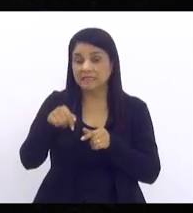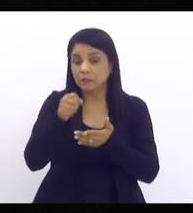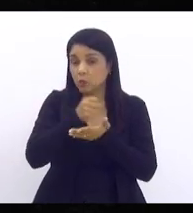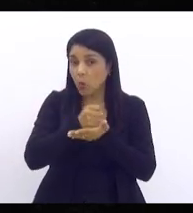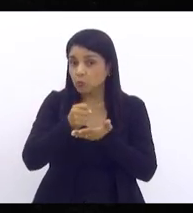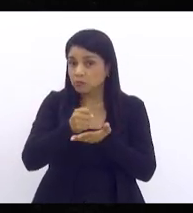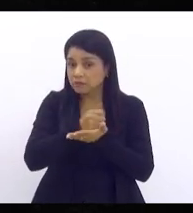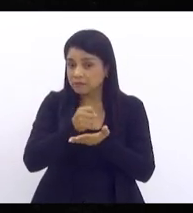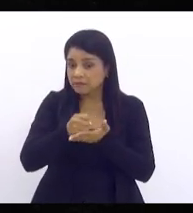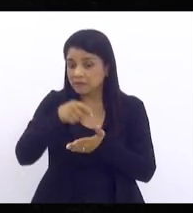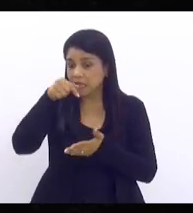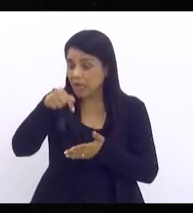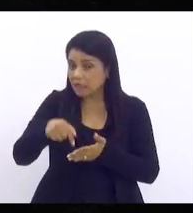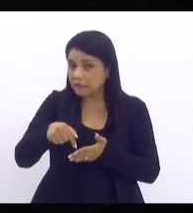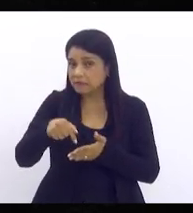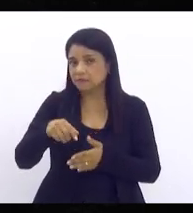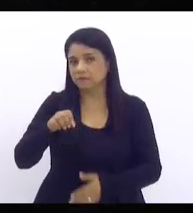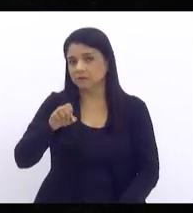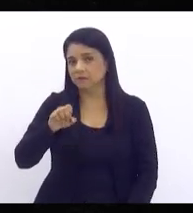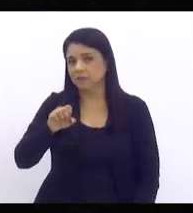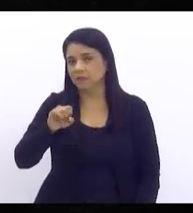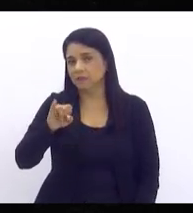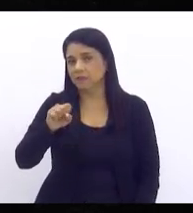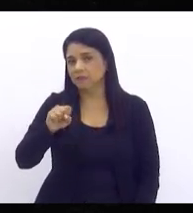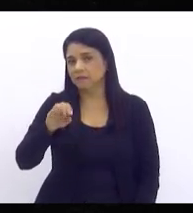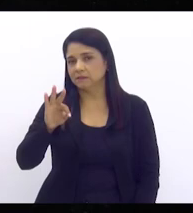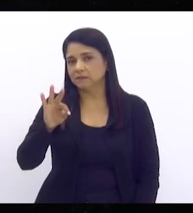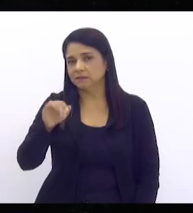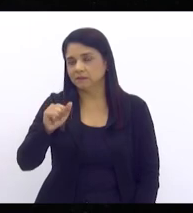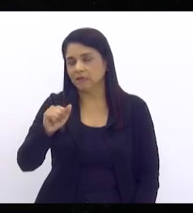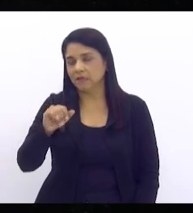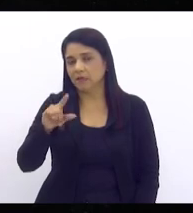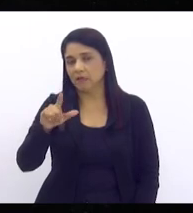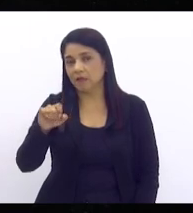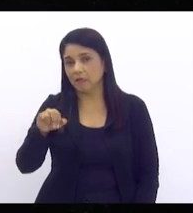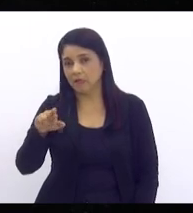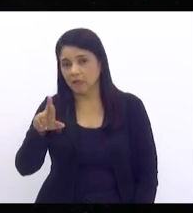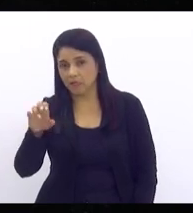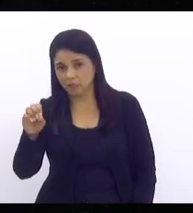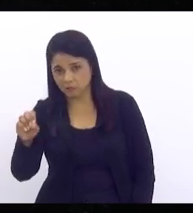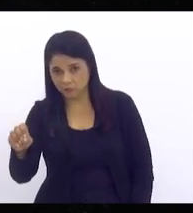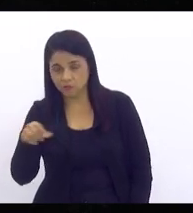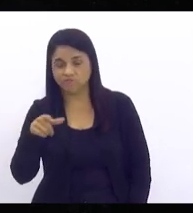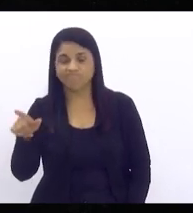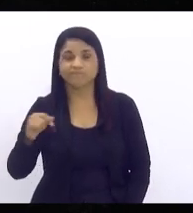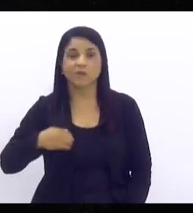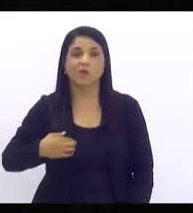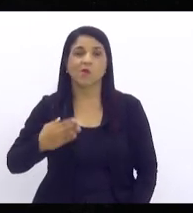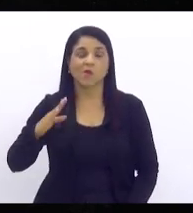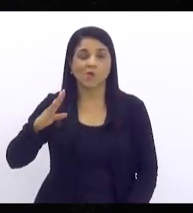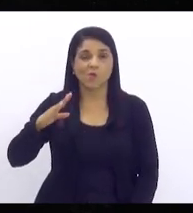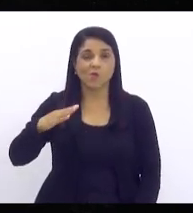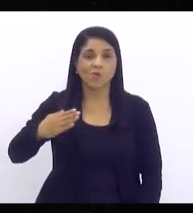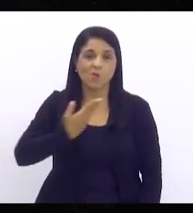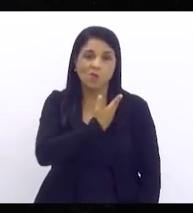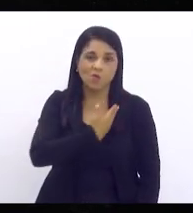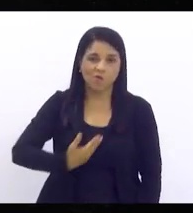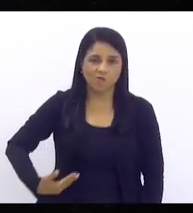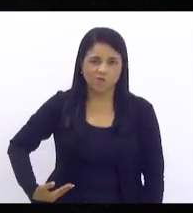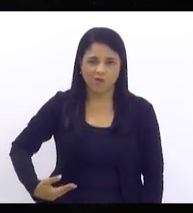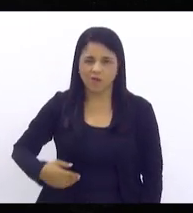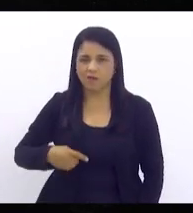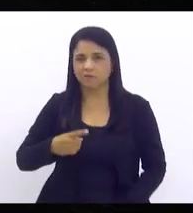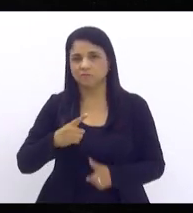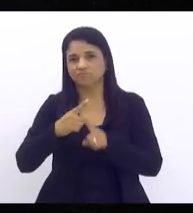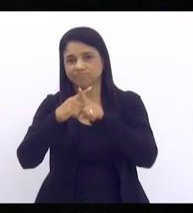pelos estaleiros daqui. A partir do governo neofascista, a partir do golpe de 2016 e